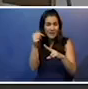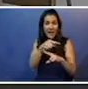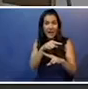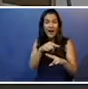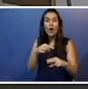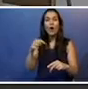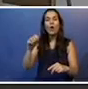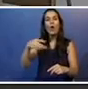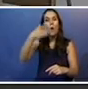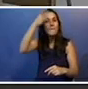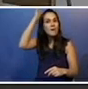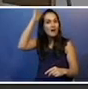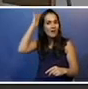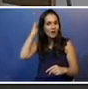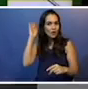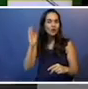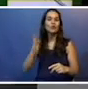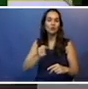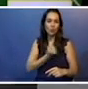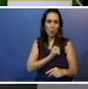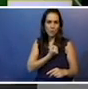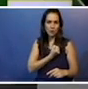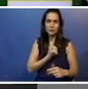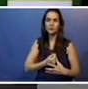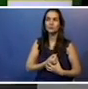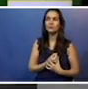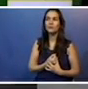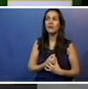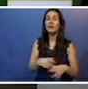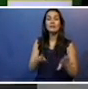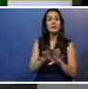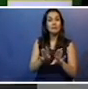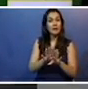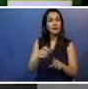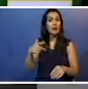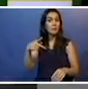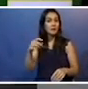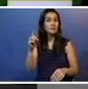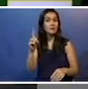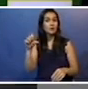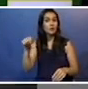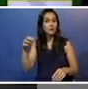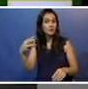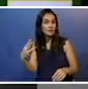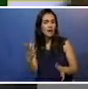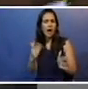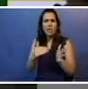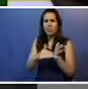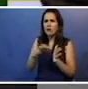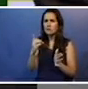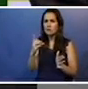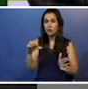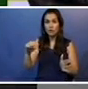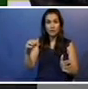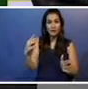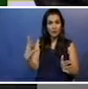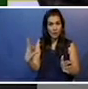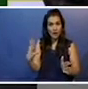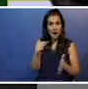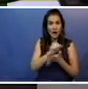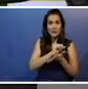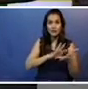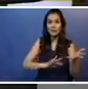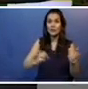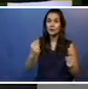dos números na numeração romana, nas páginas 193 e 194, atividade